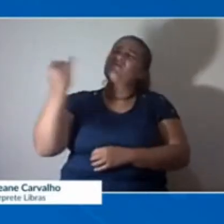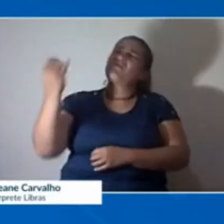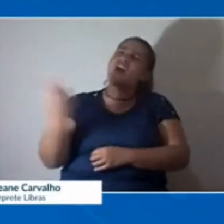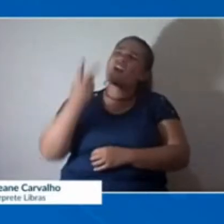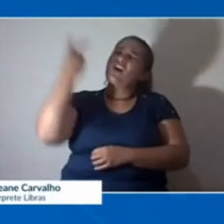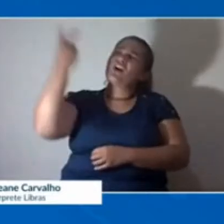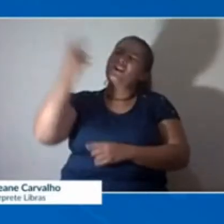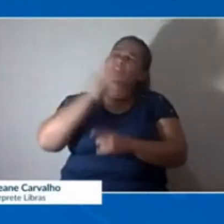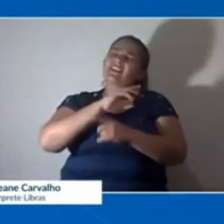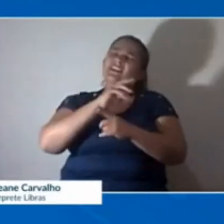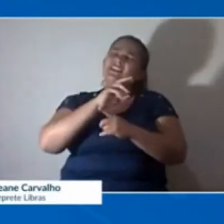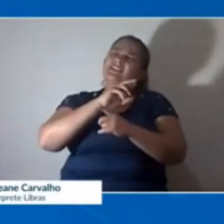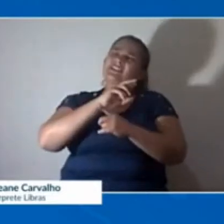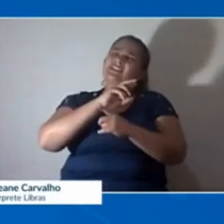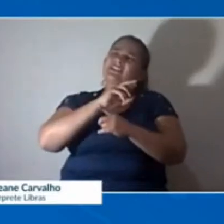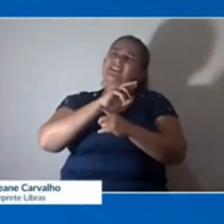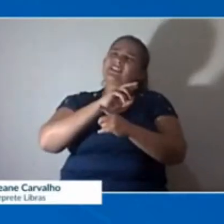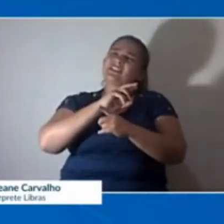pela diversidade